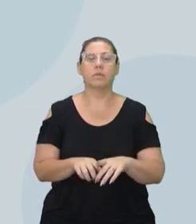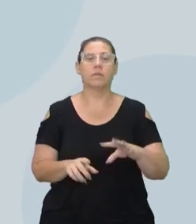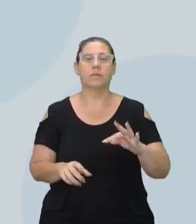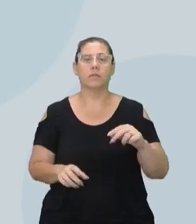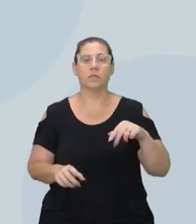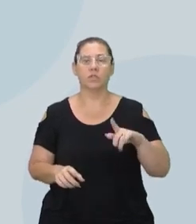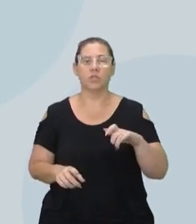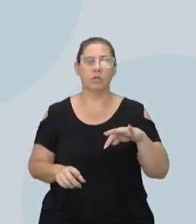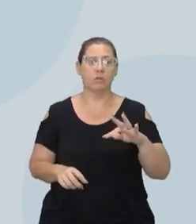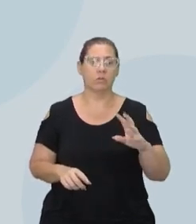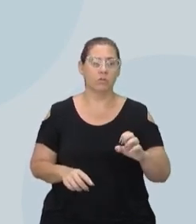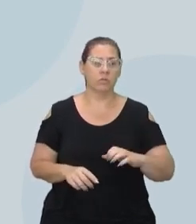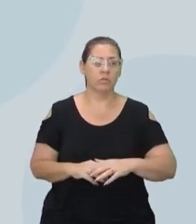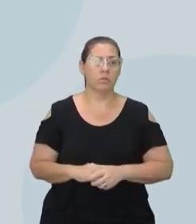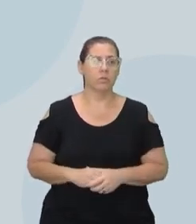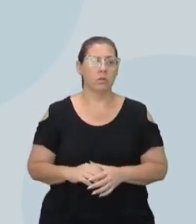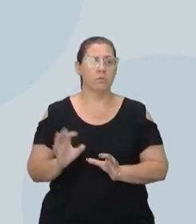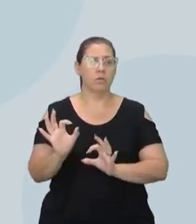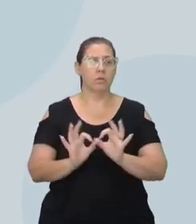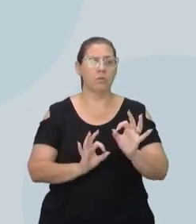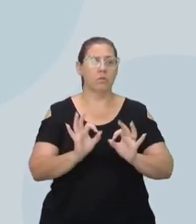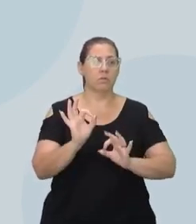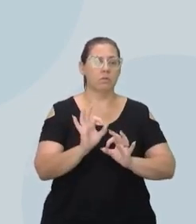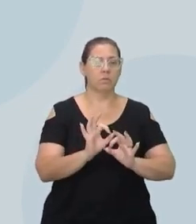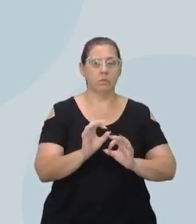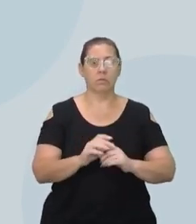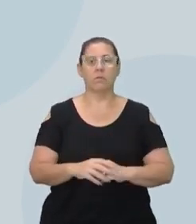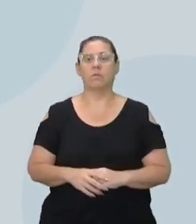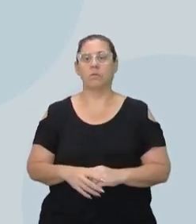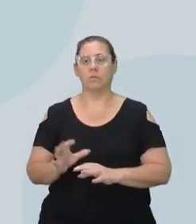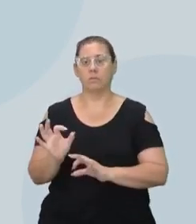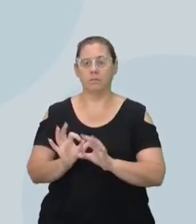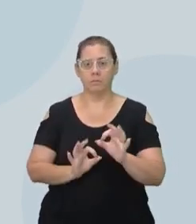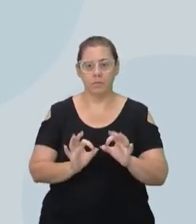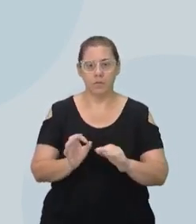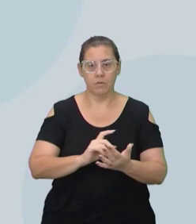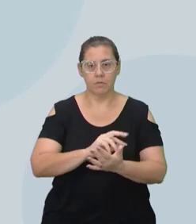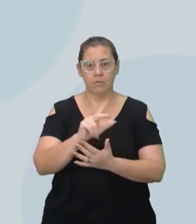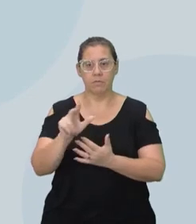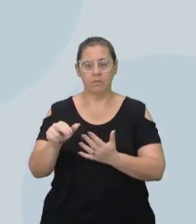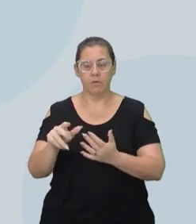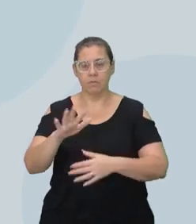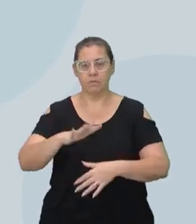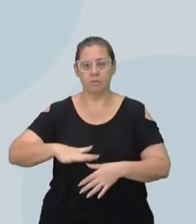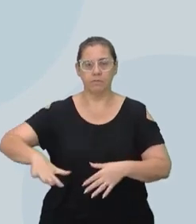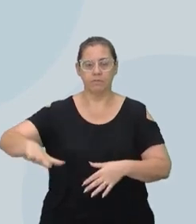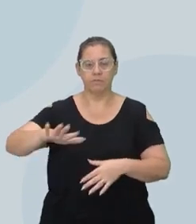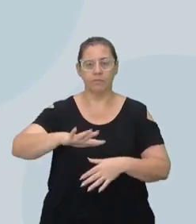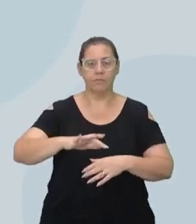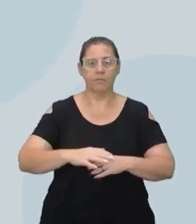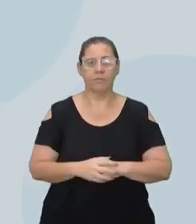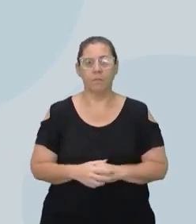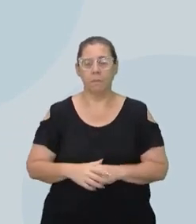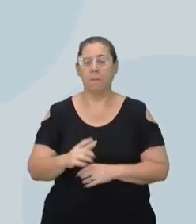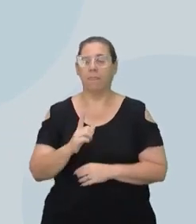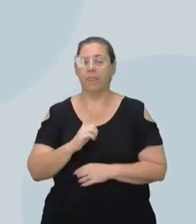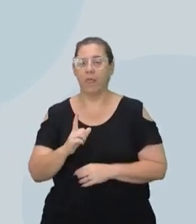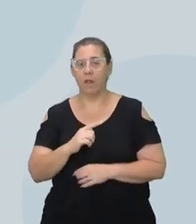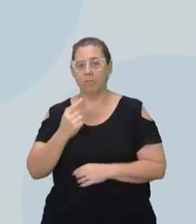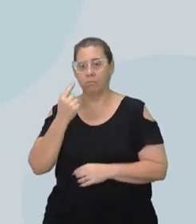tangente, sabendo construir seus gráficos e aplicá-las em diversos contextos. Então, a gente